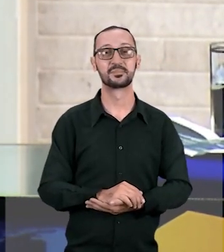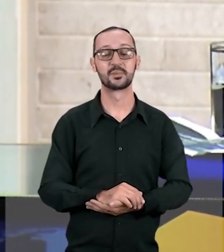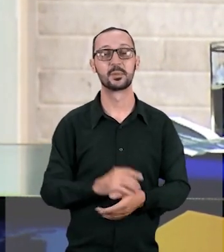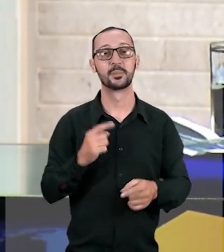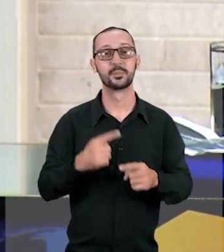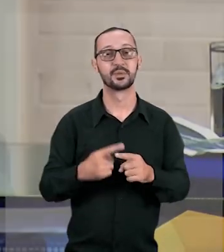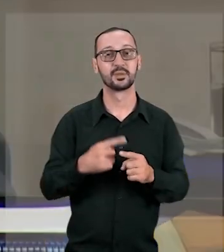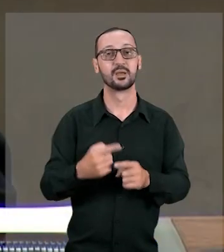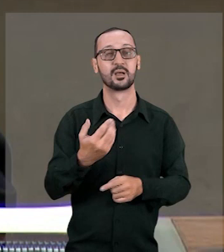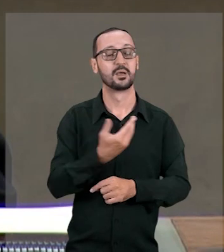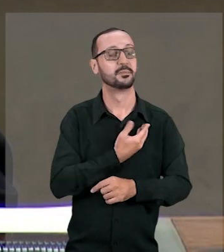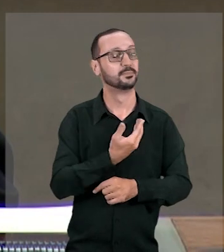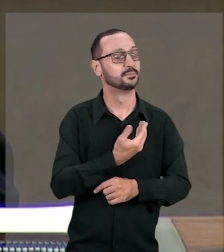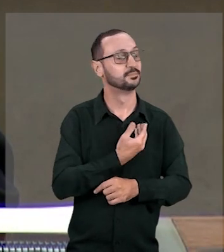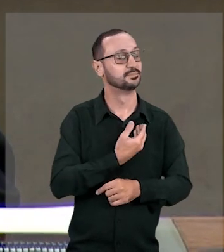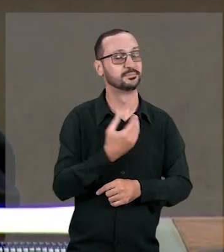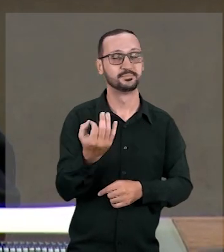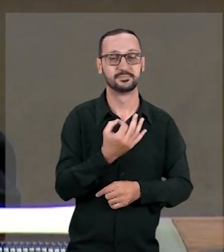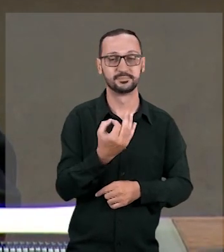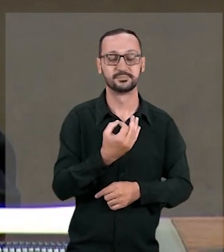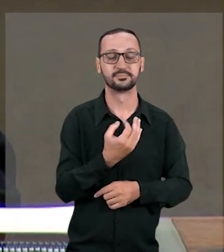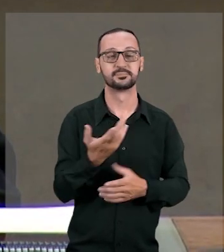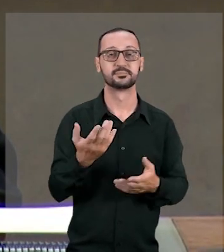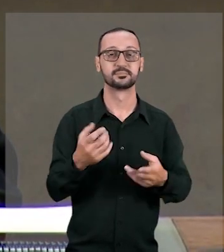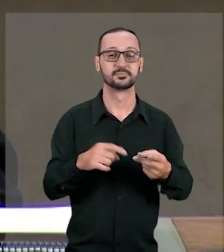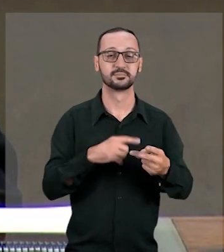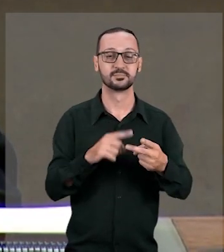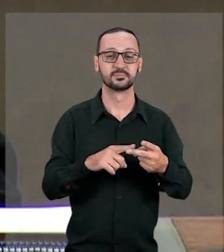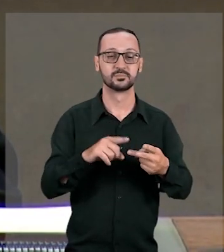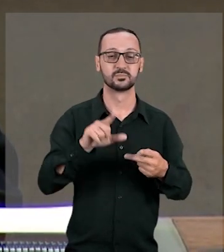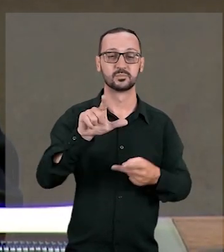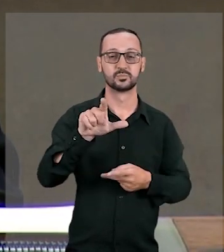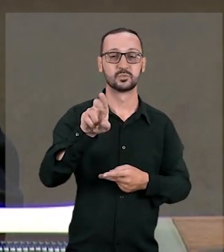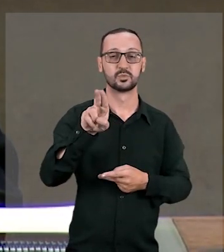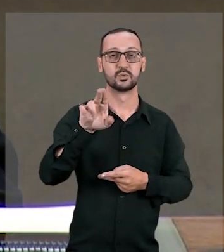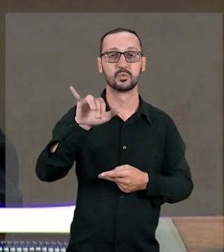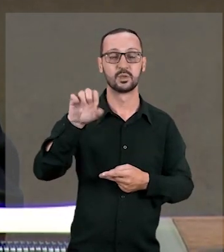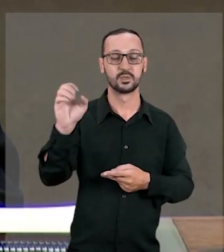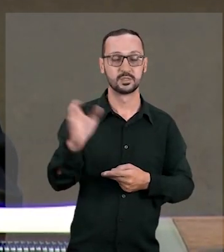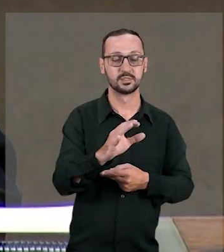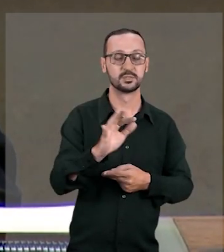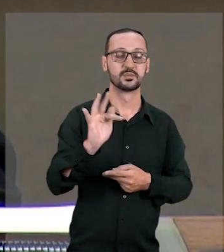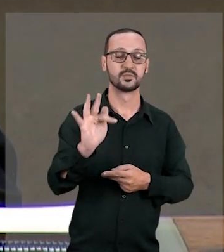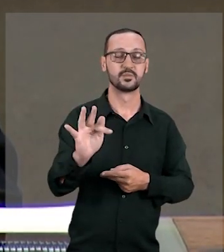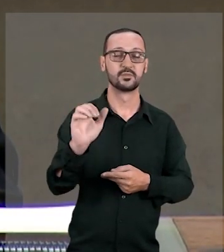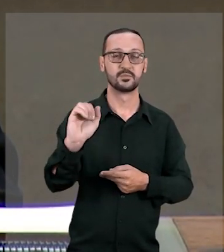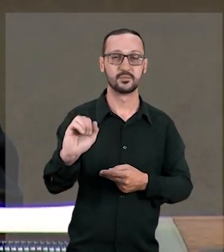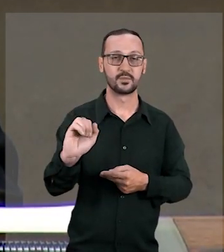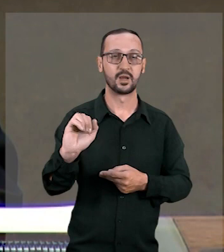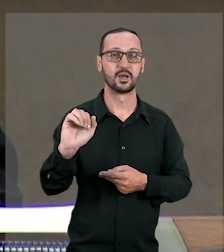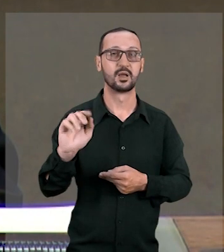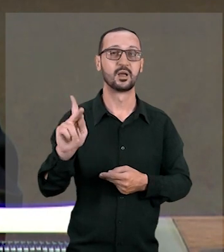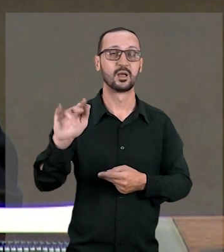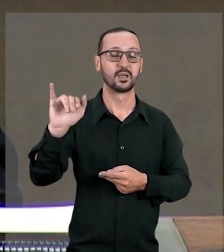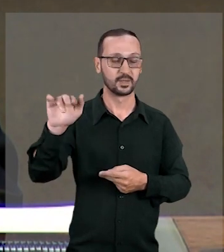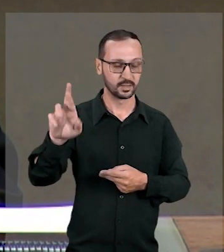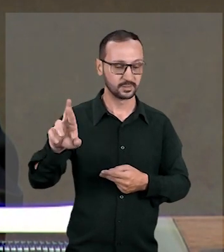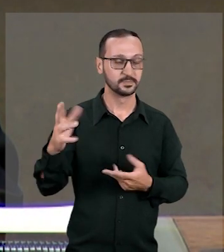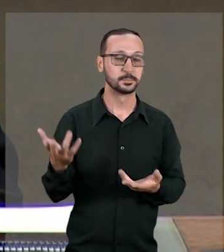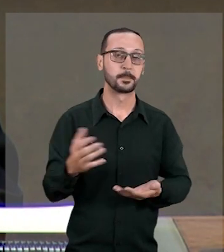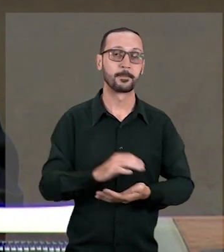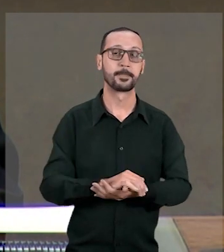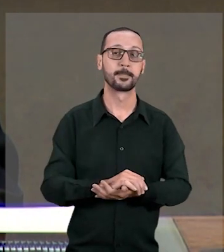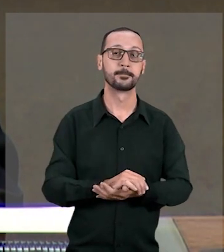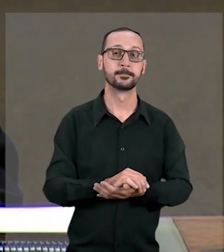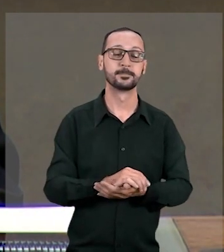que é um colega adorável, meu querido amigo Luiz Edson Fachin, que é hoje um